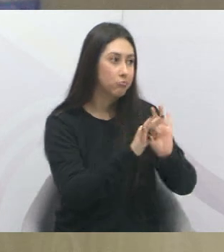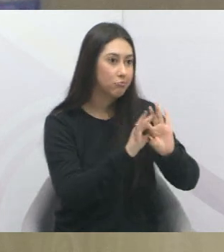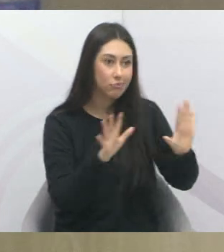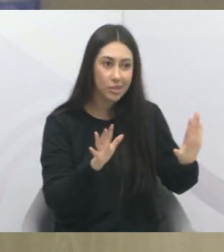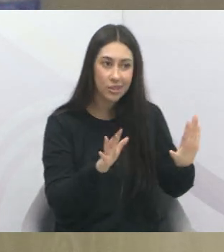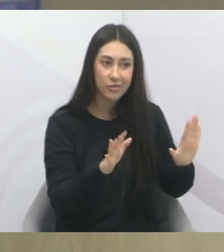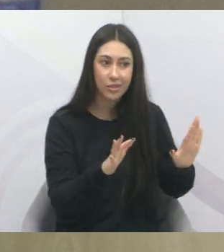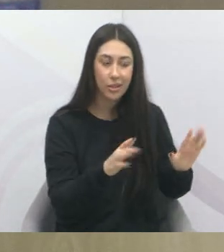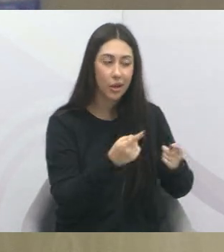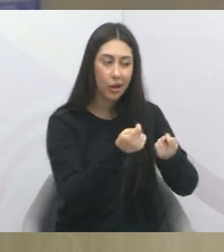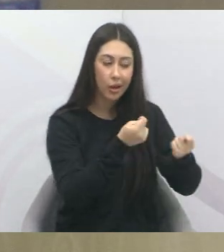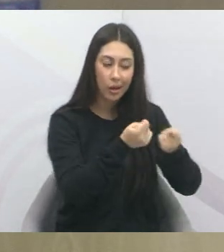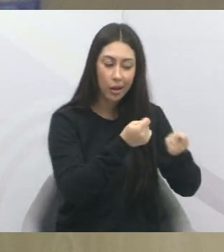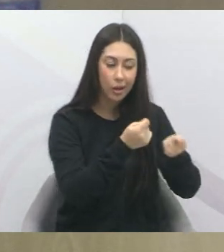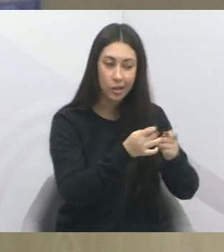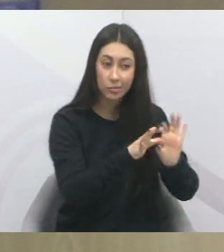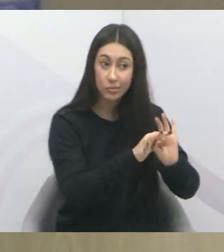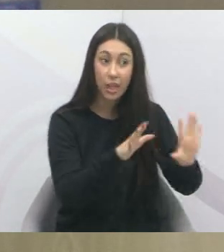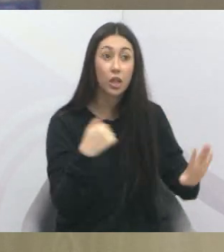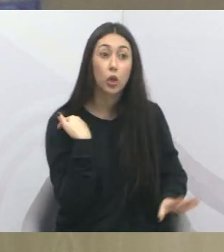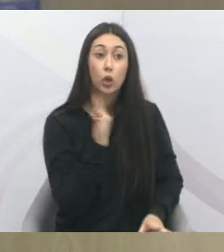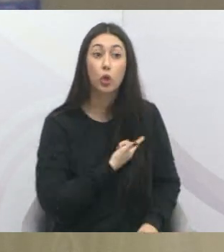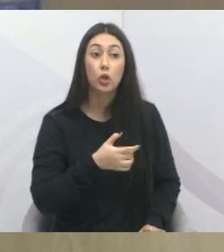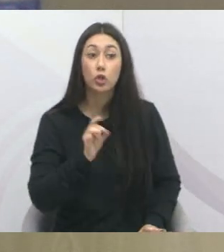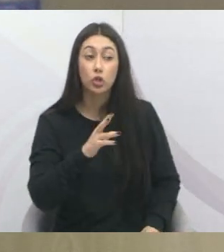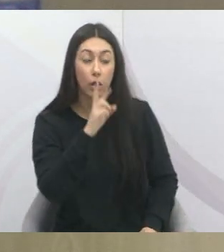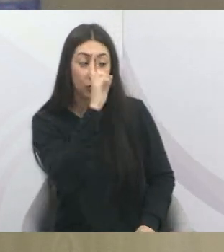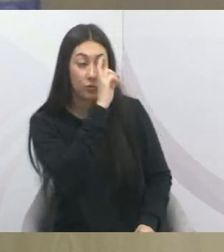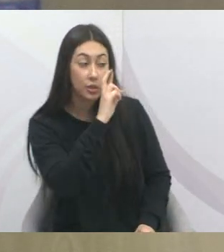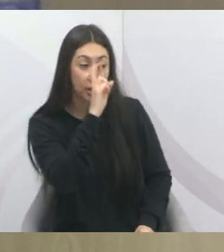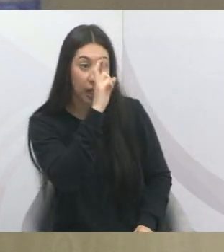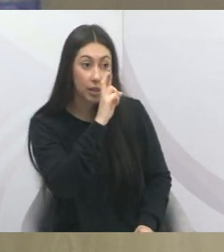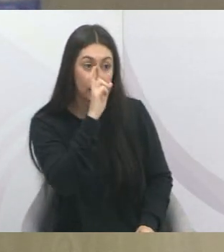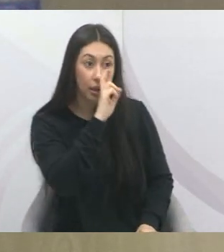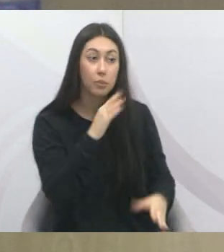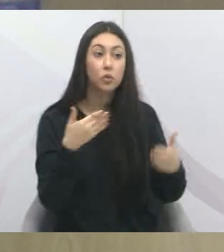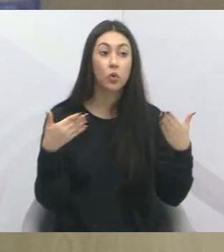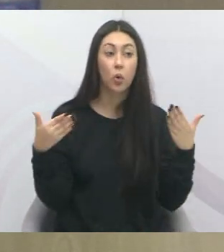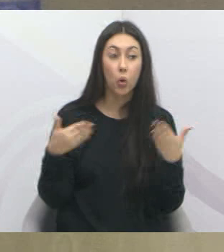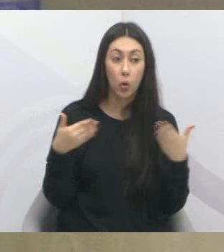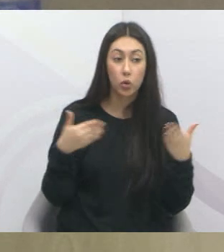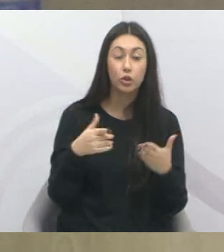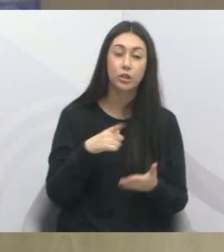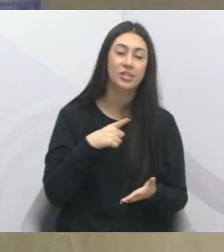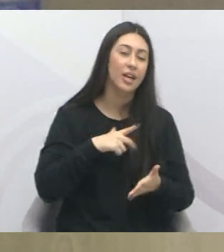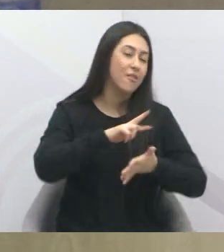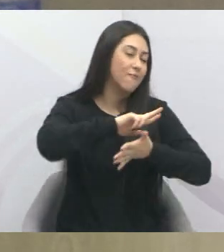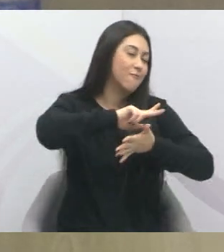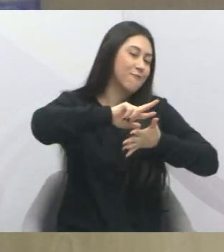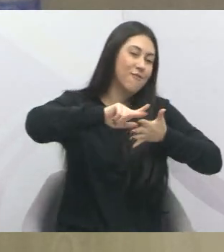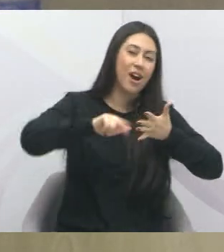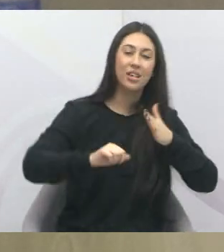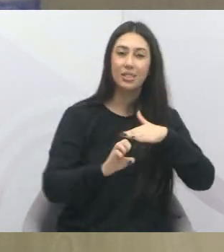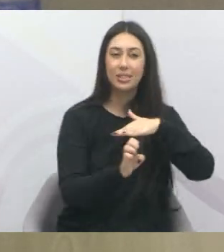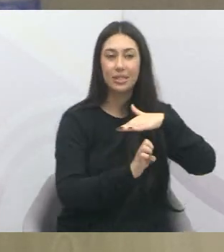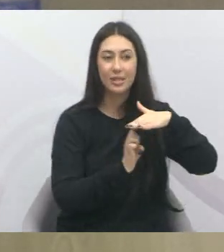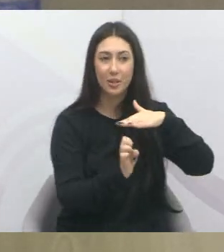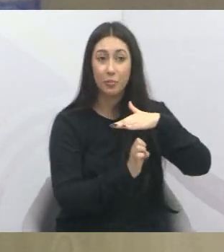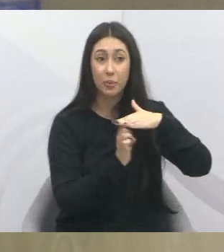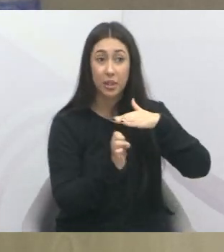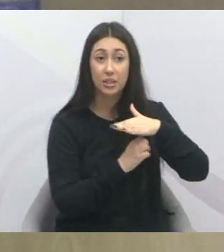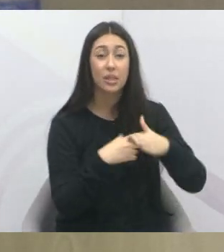dele, a gestão é dele e nós fiscalizamos. Hoje, tem várias empresas